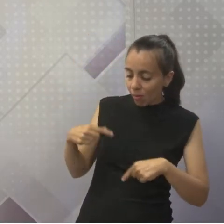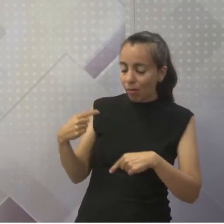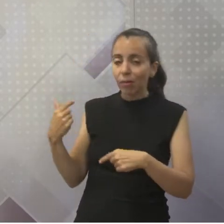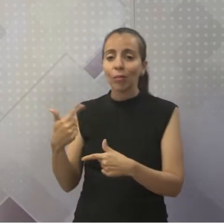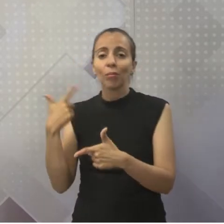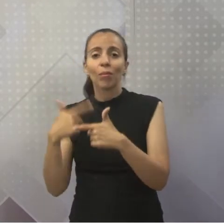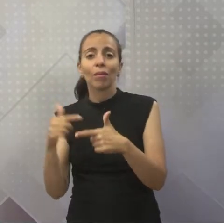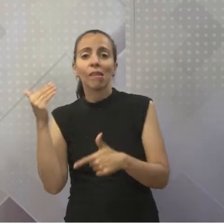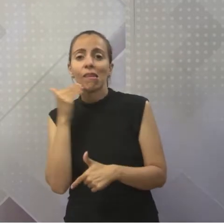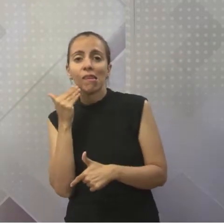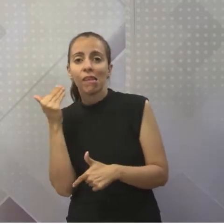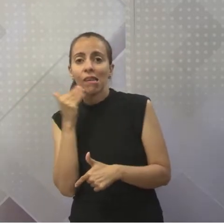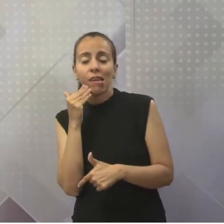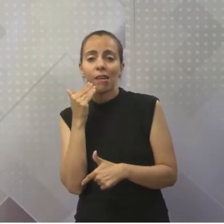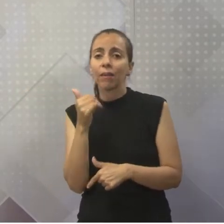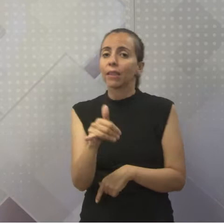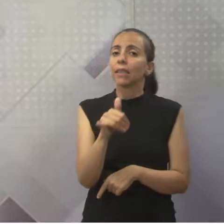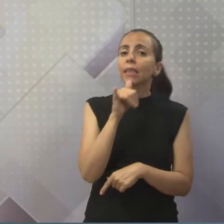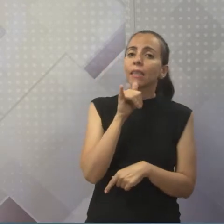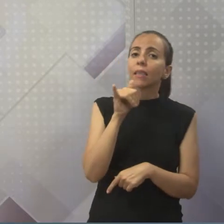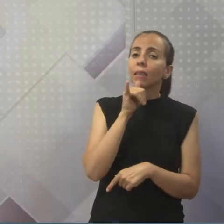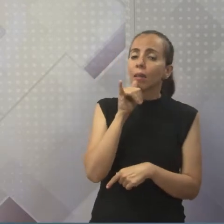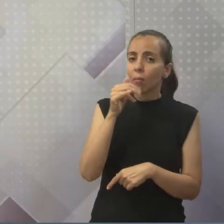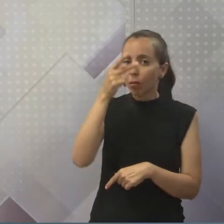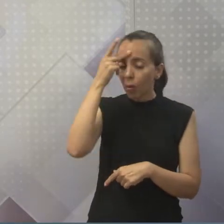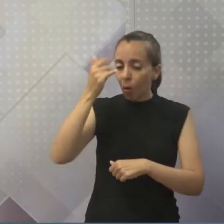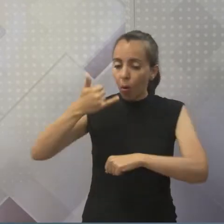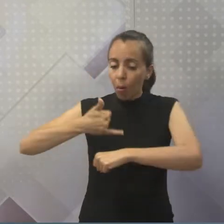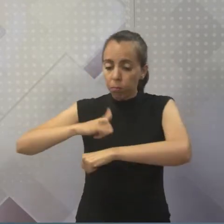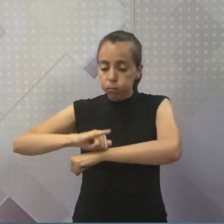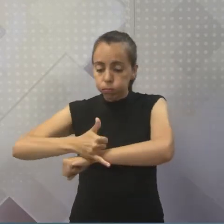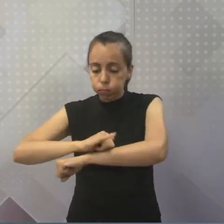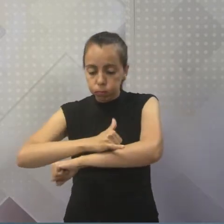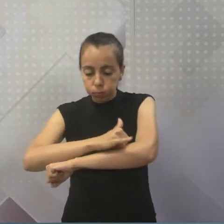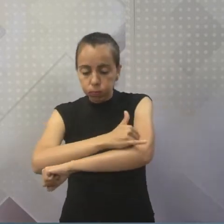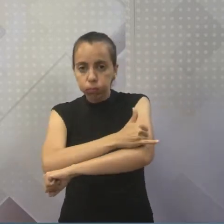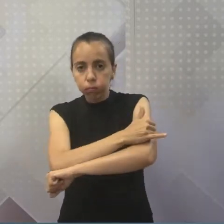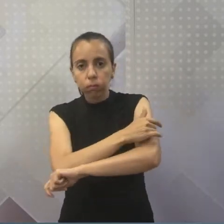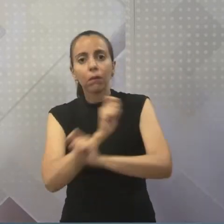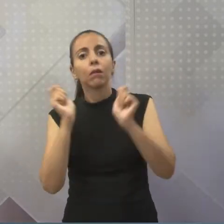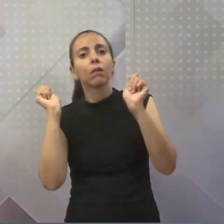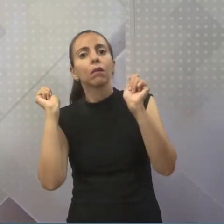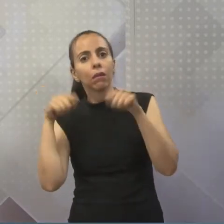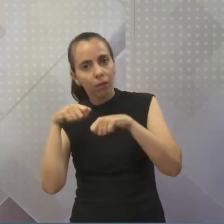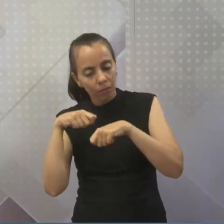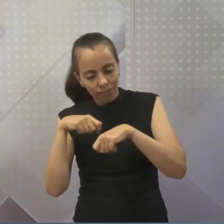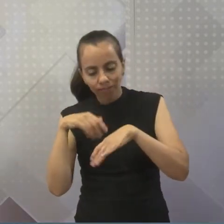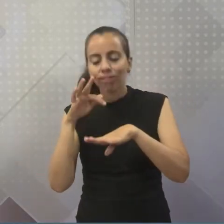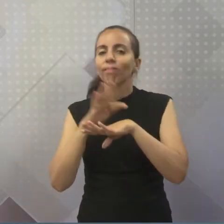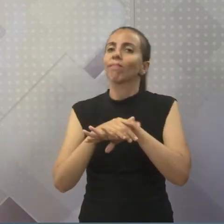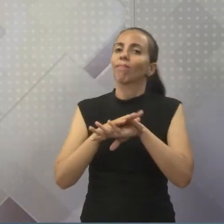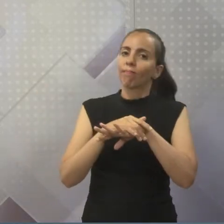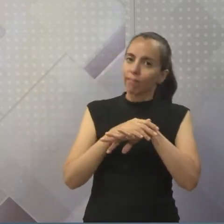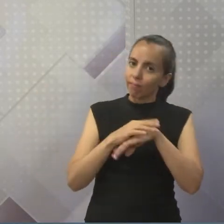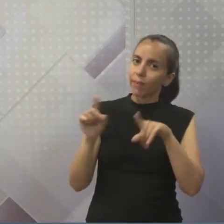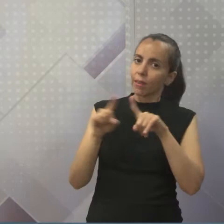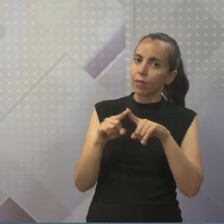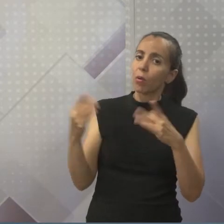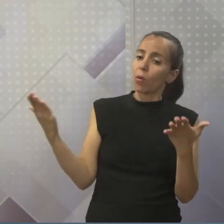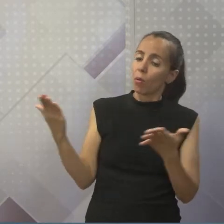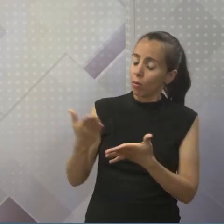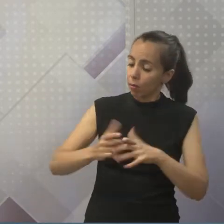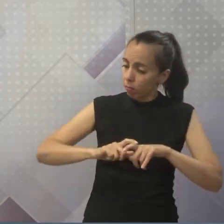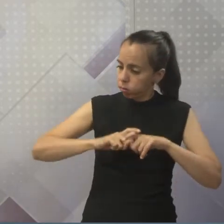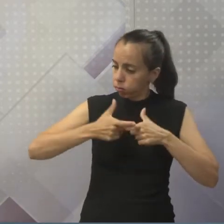né? Por exemplo, a obesidade. A obesidade é uma doença metabólica, né? Hoje tão mais frequente nas